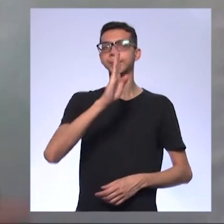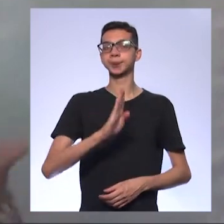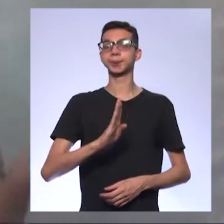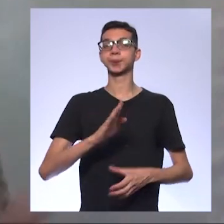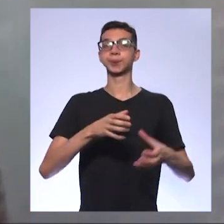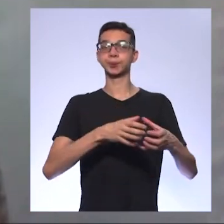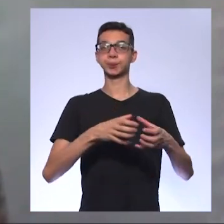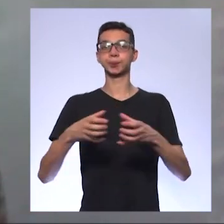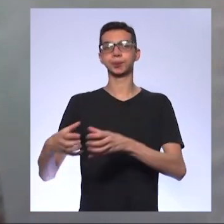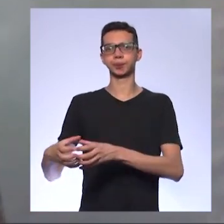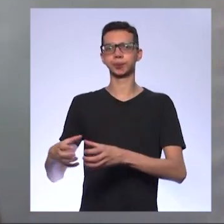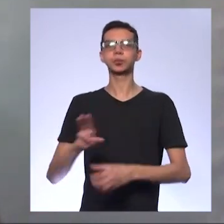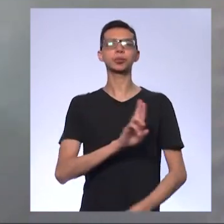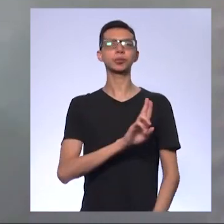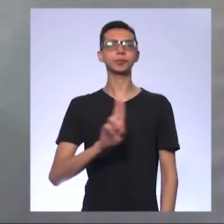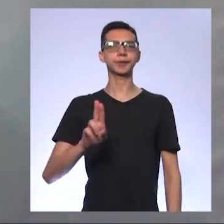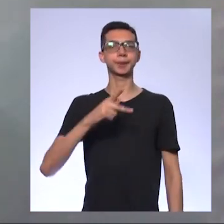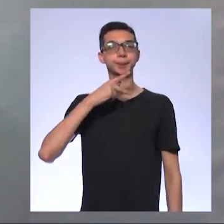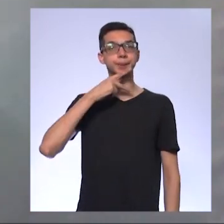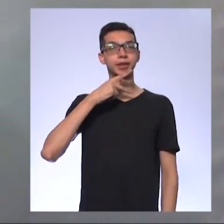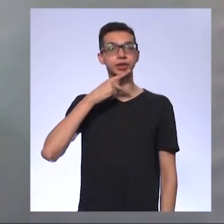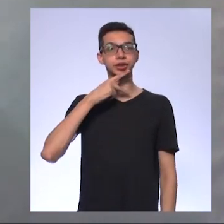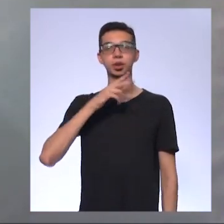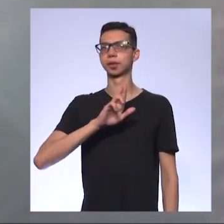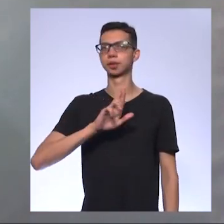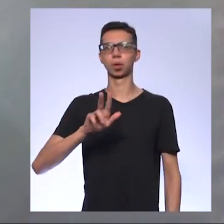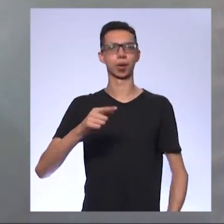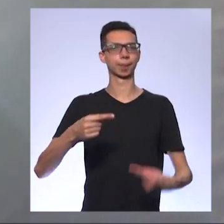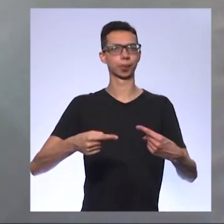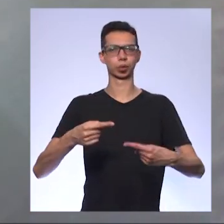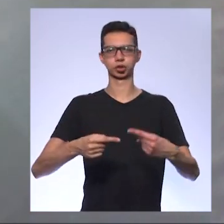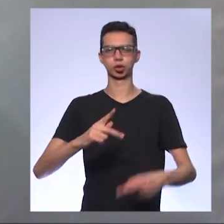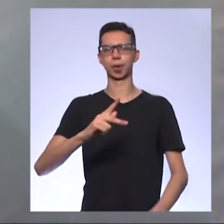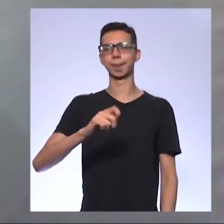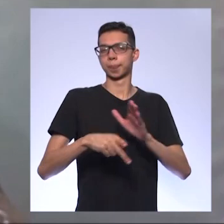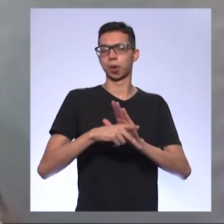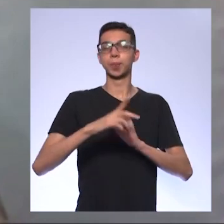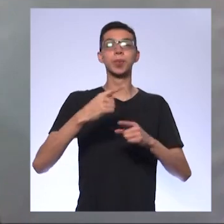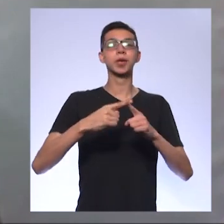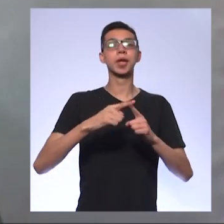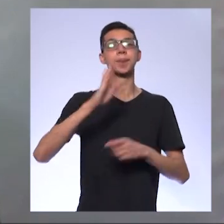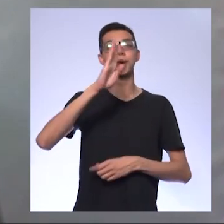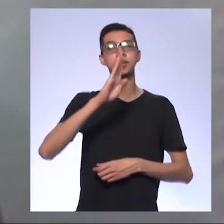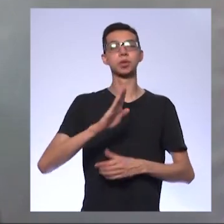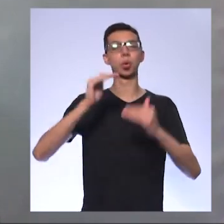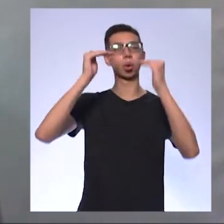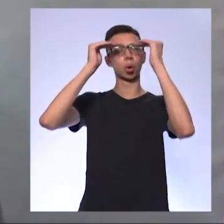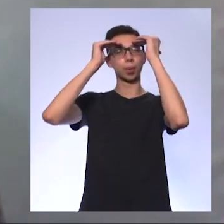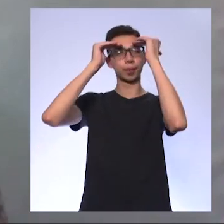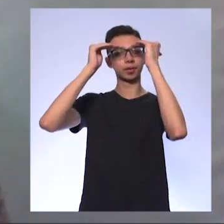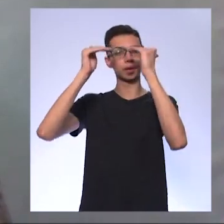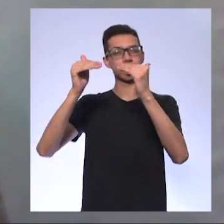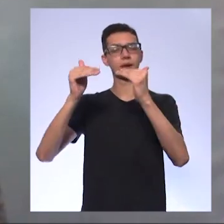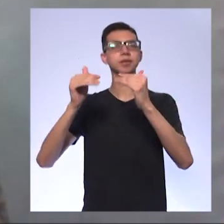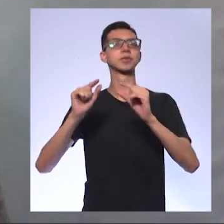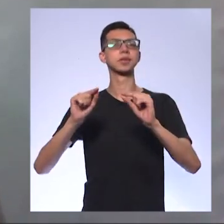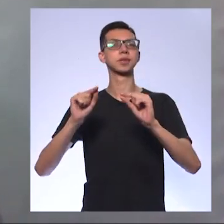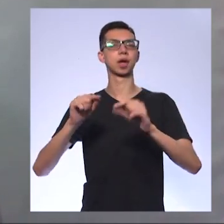aí na tela. Isto. Durante o período regencial, o Brasil viveu